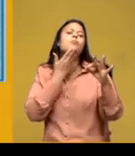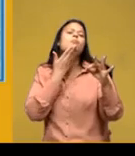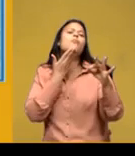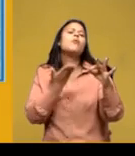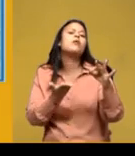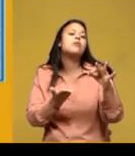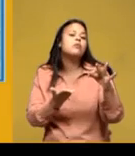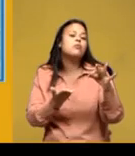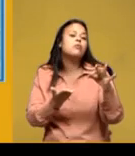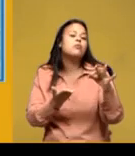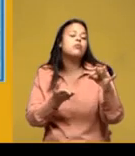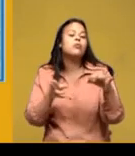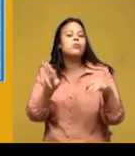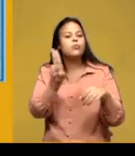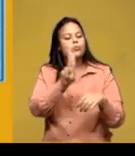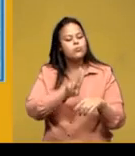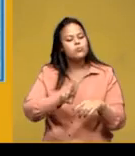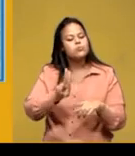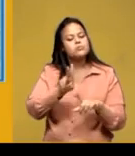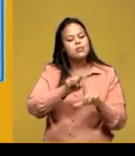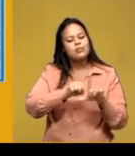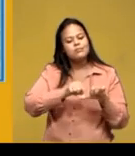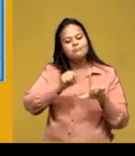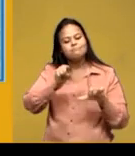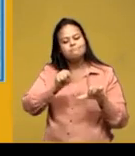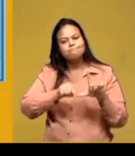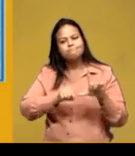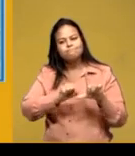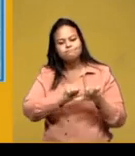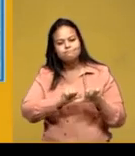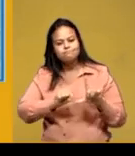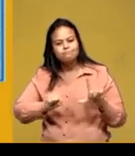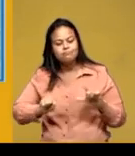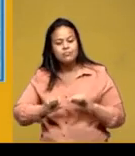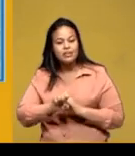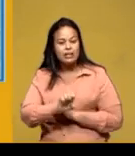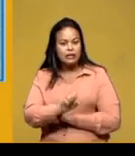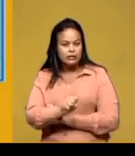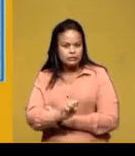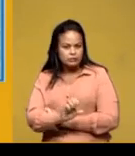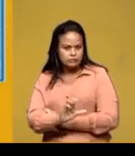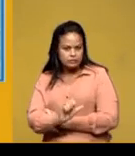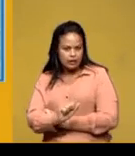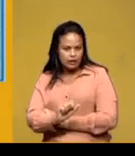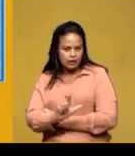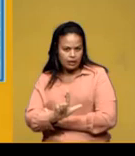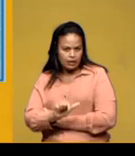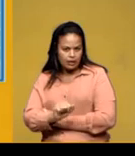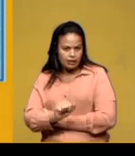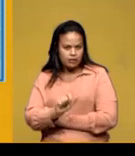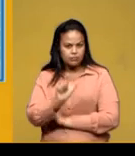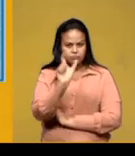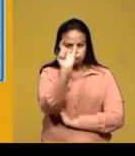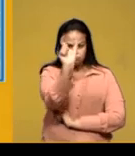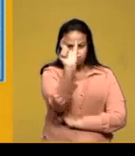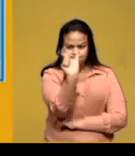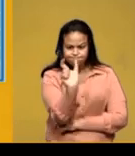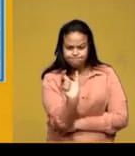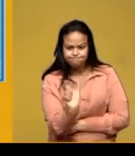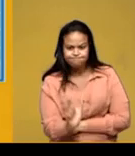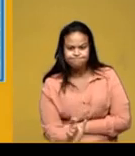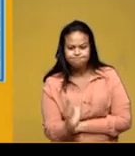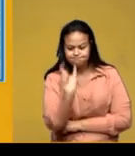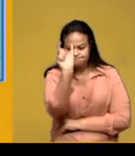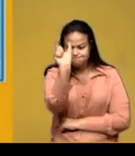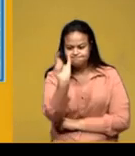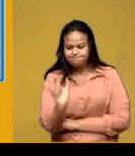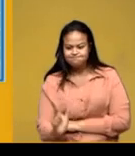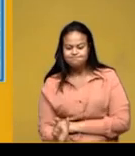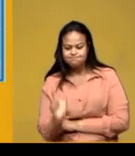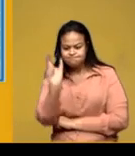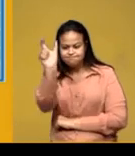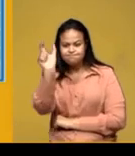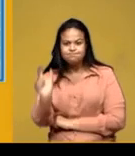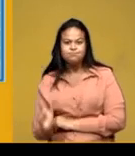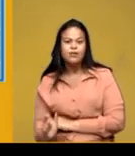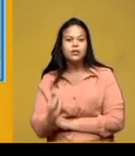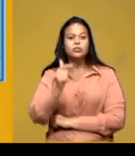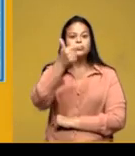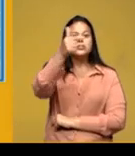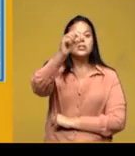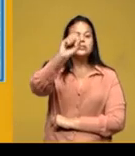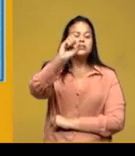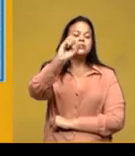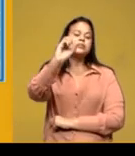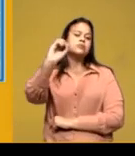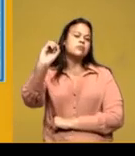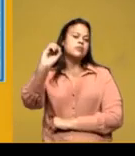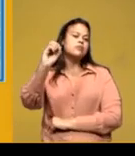da escala oferecida pelo mapa. Cada quadradinho do mapa tem 250 quilômetros. Então,